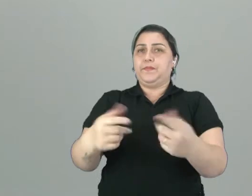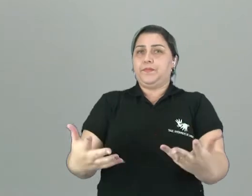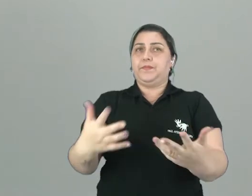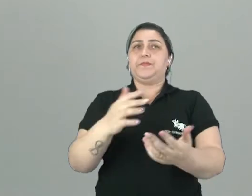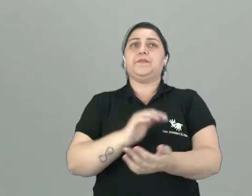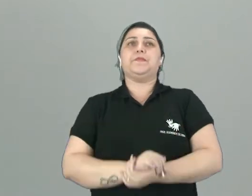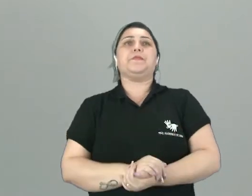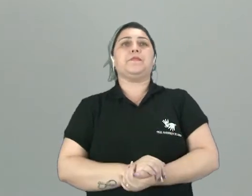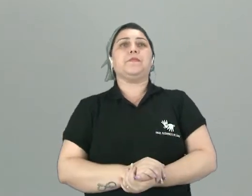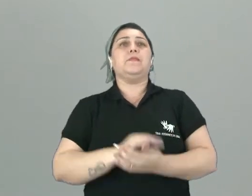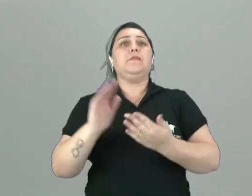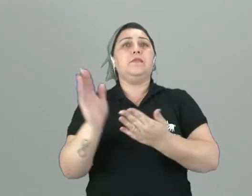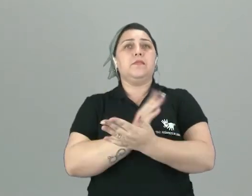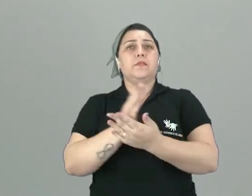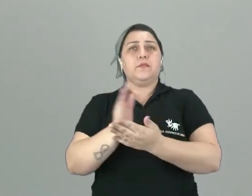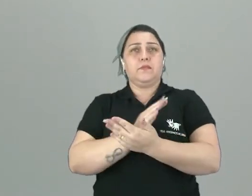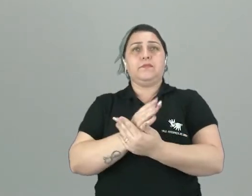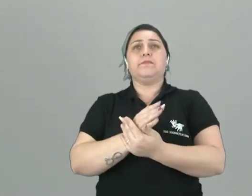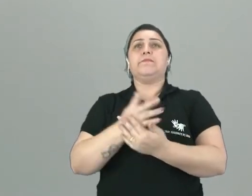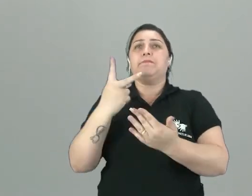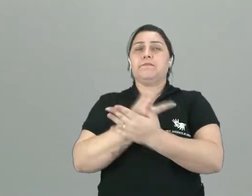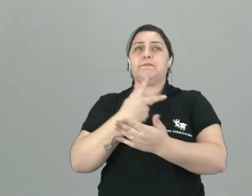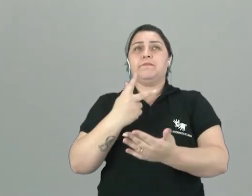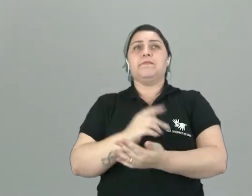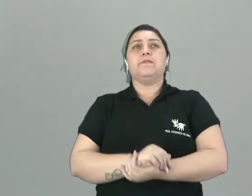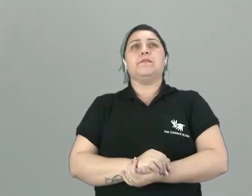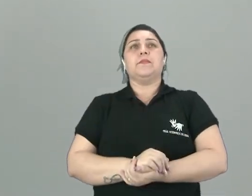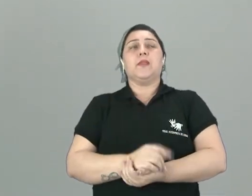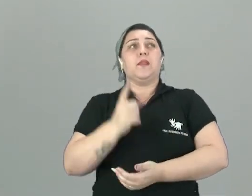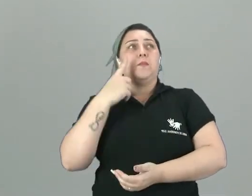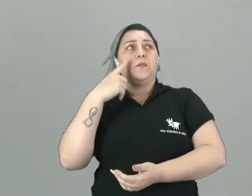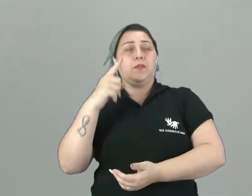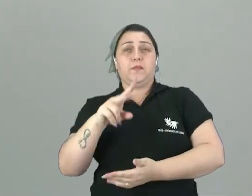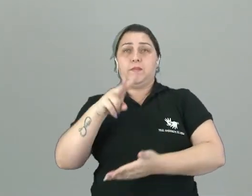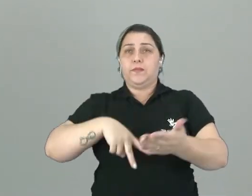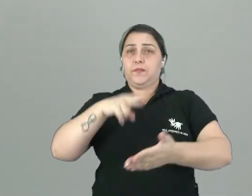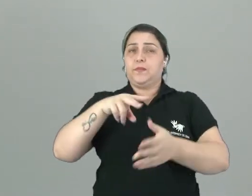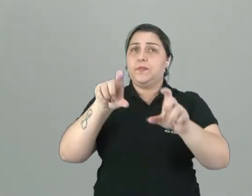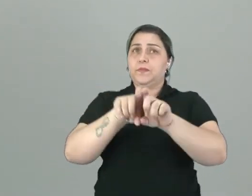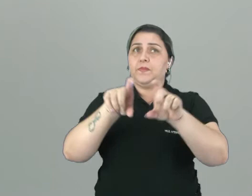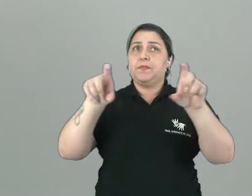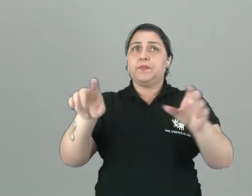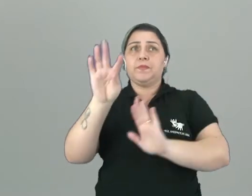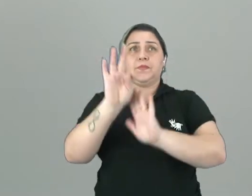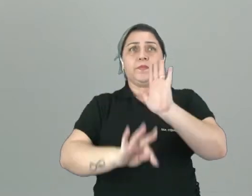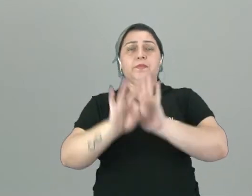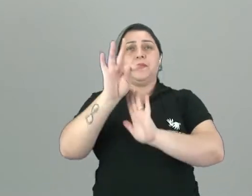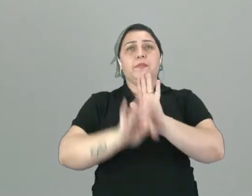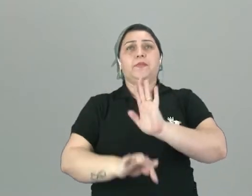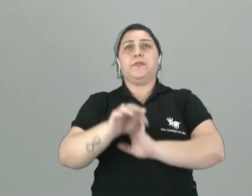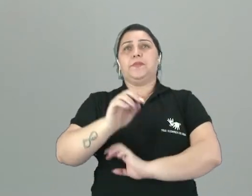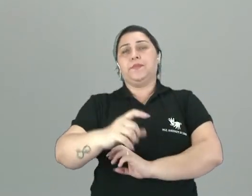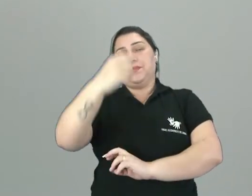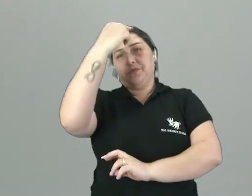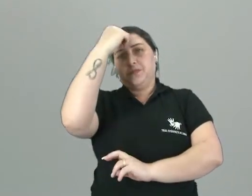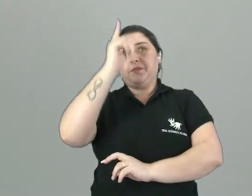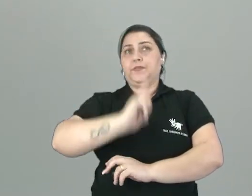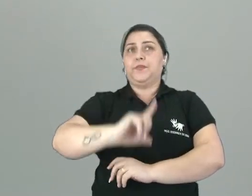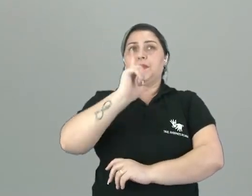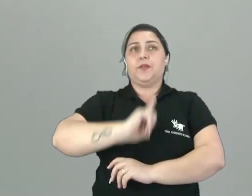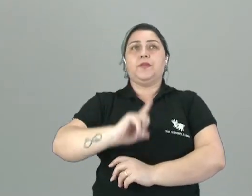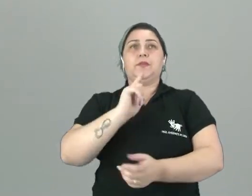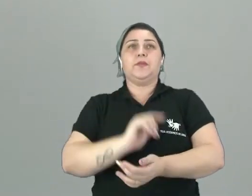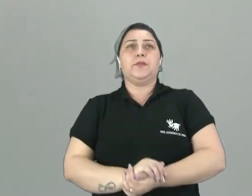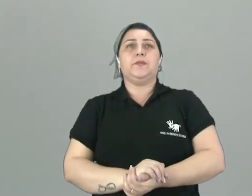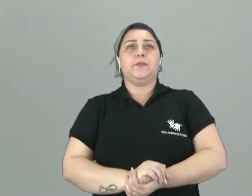ser diferentes, tá? Vamos lá. Nós vamos ler um trecho de um texto de memórias literárias e a gente vai